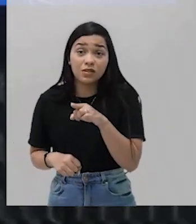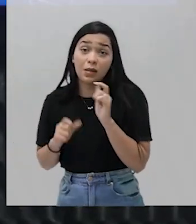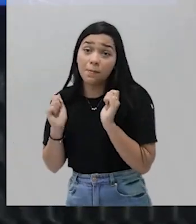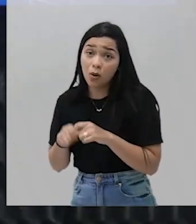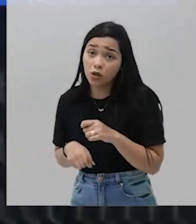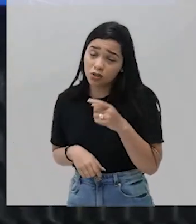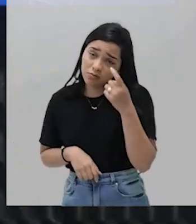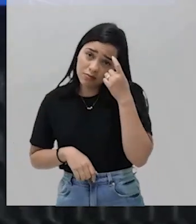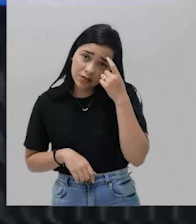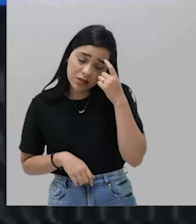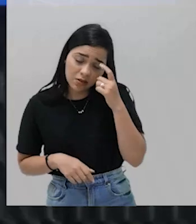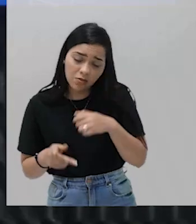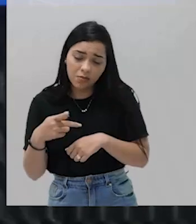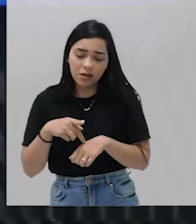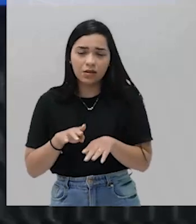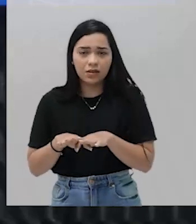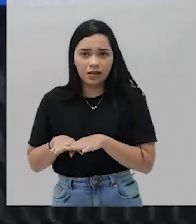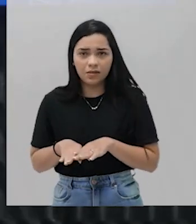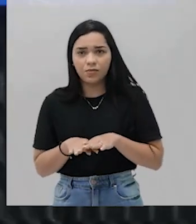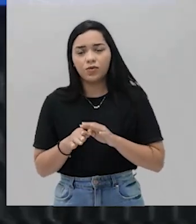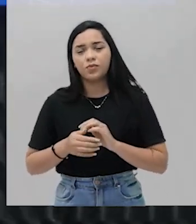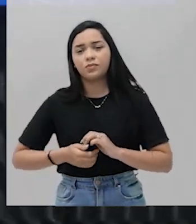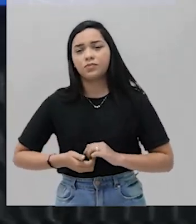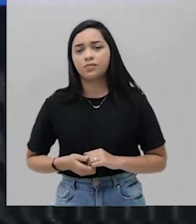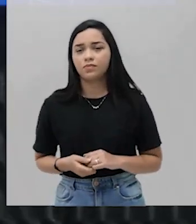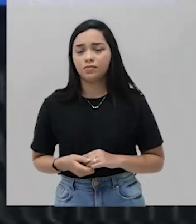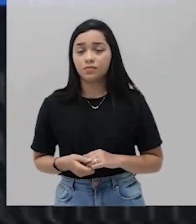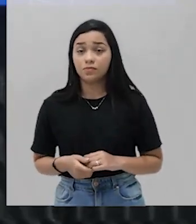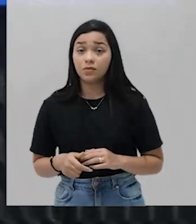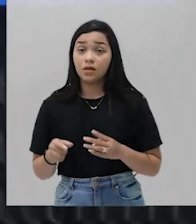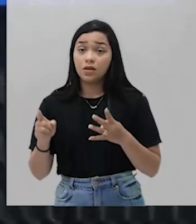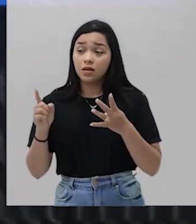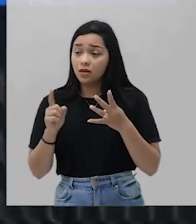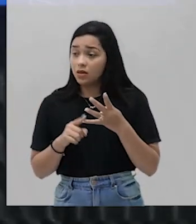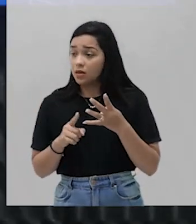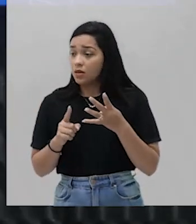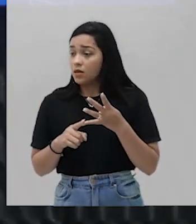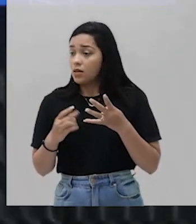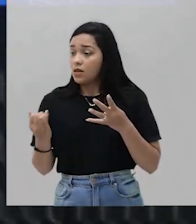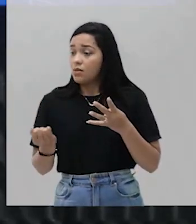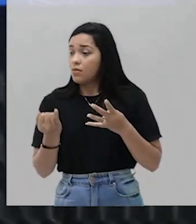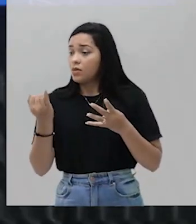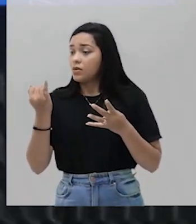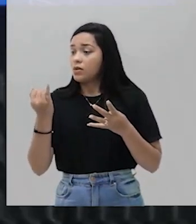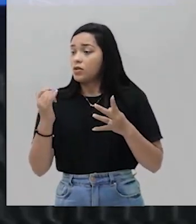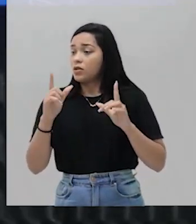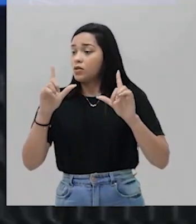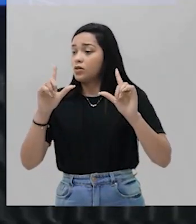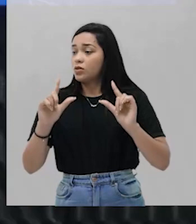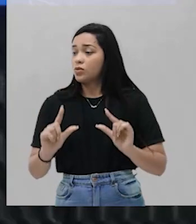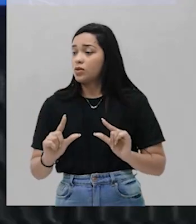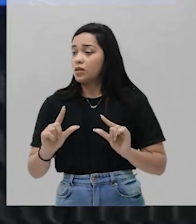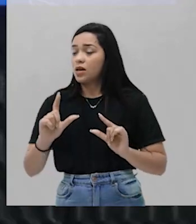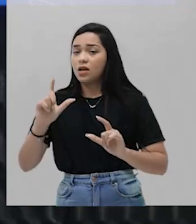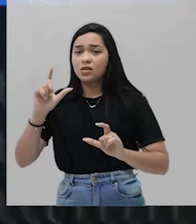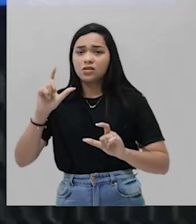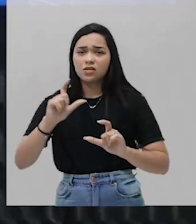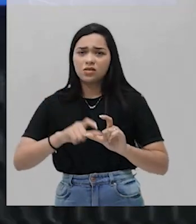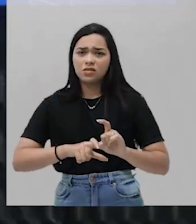pode pensar em um país com equilíbrio social. Um outro ponto importante é diminuir as dívidas